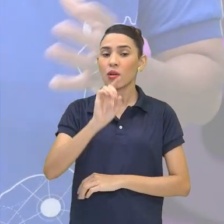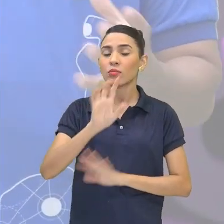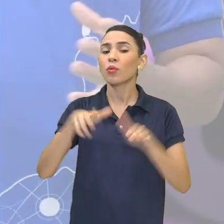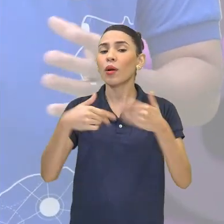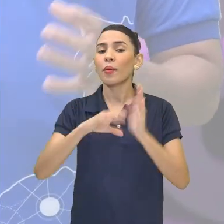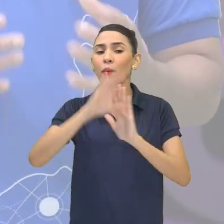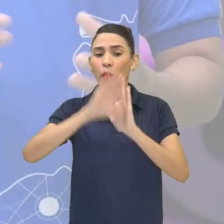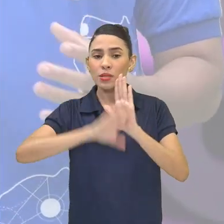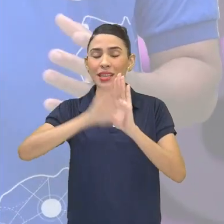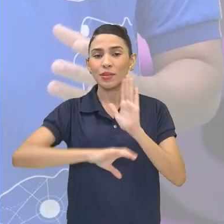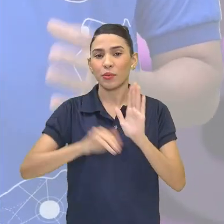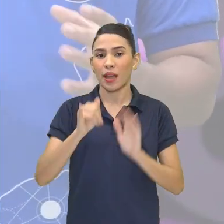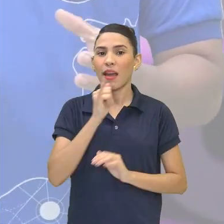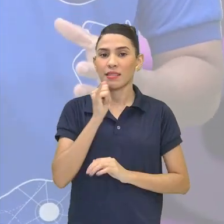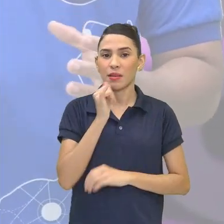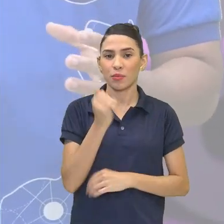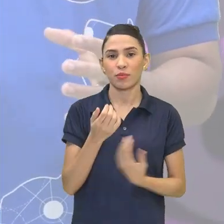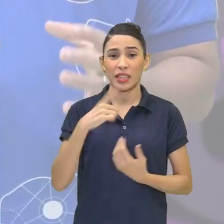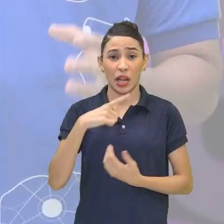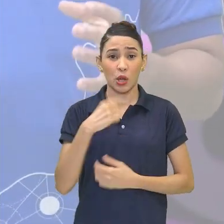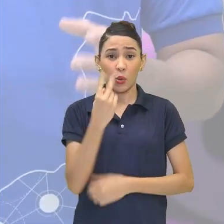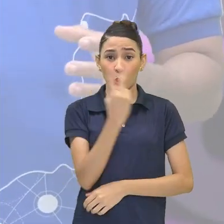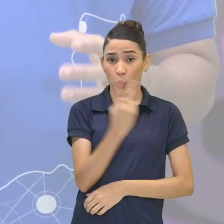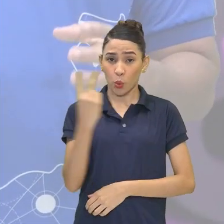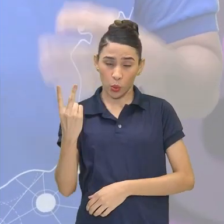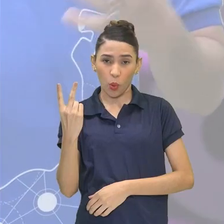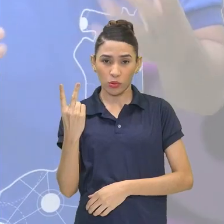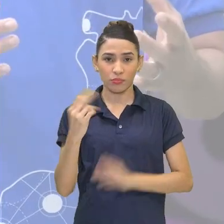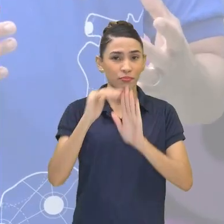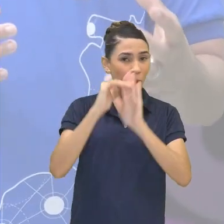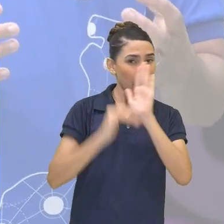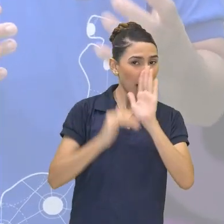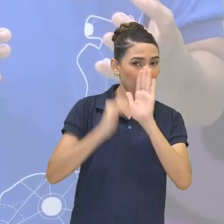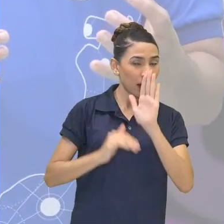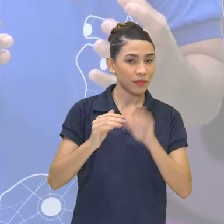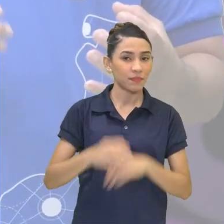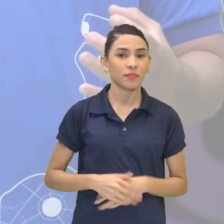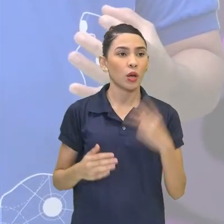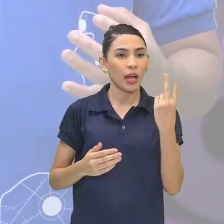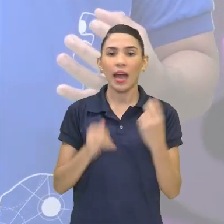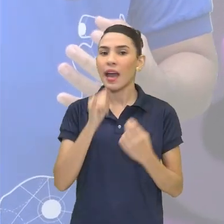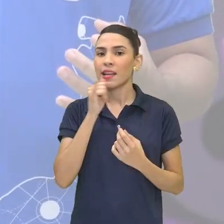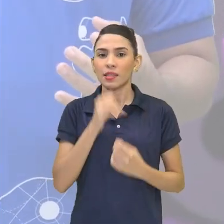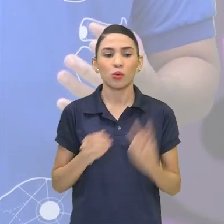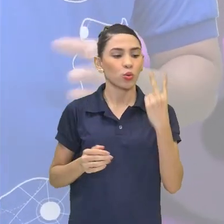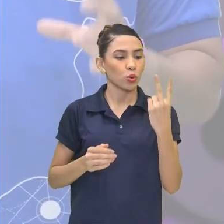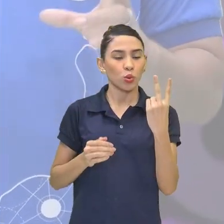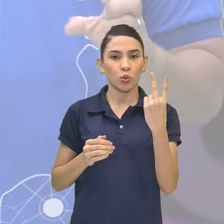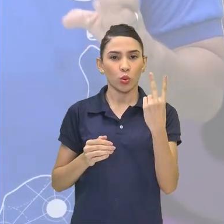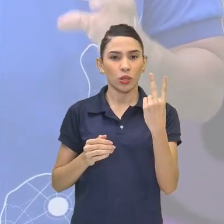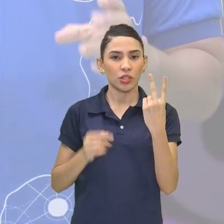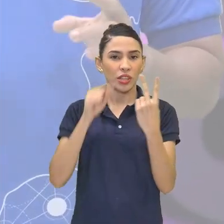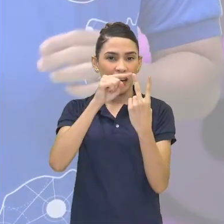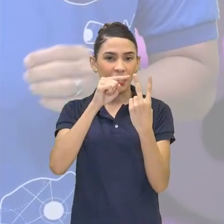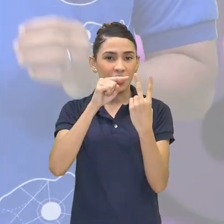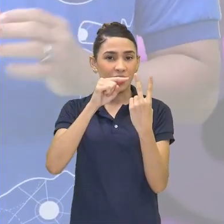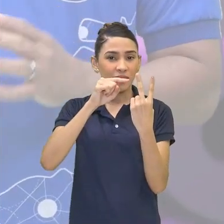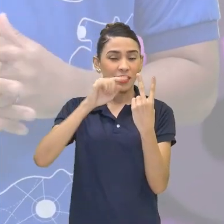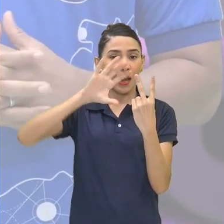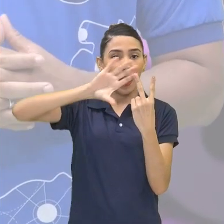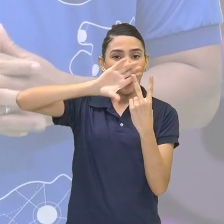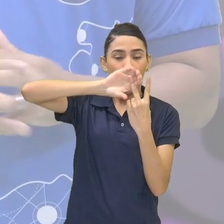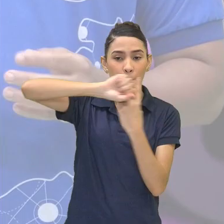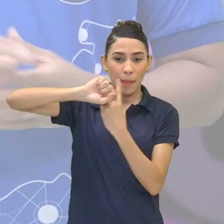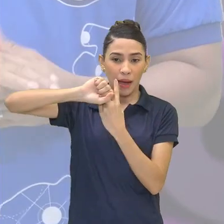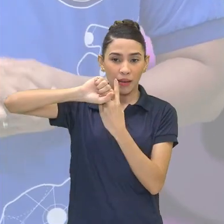quero subtrair dois números, o que é que acontece? Eu vou retirar de um número o que tem no outro. Então, a subtração